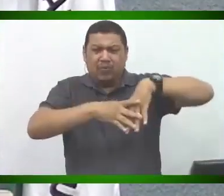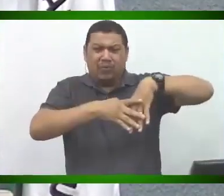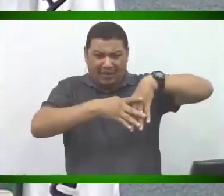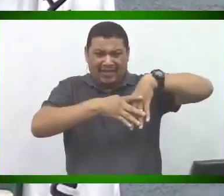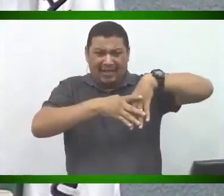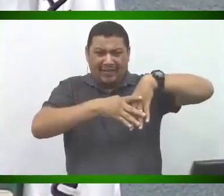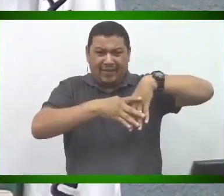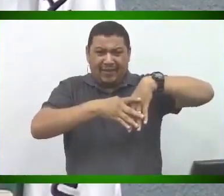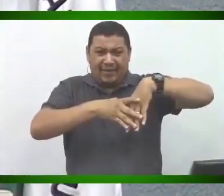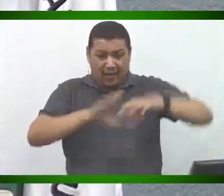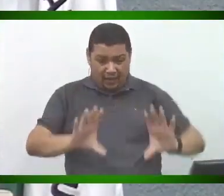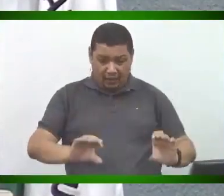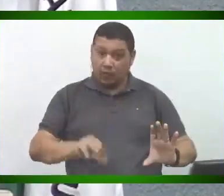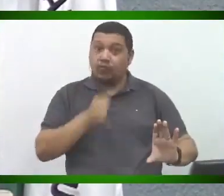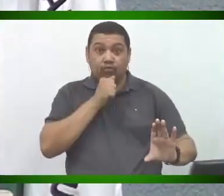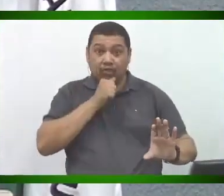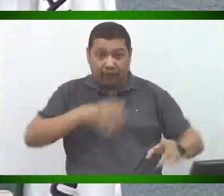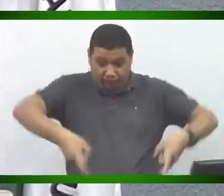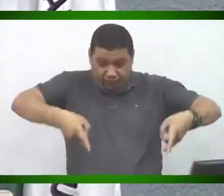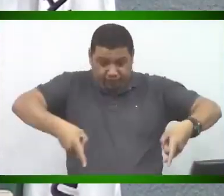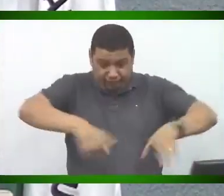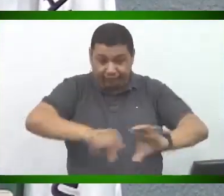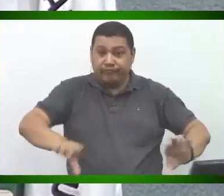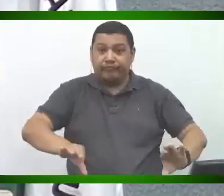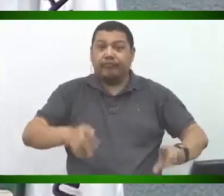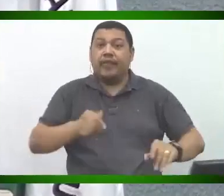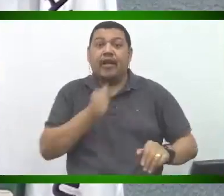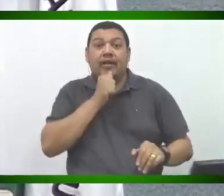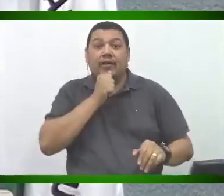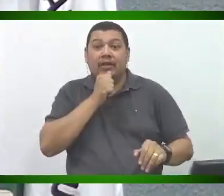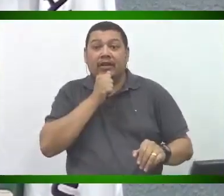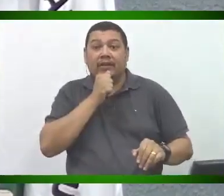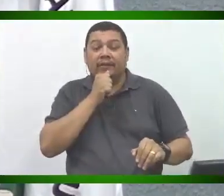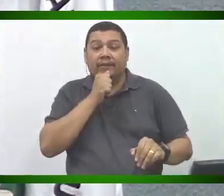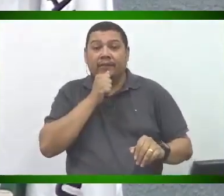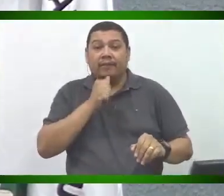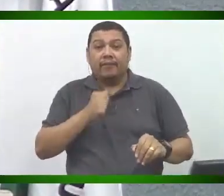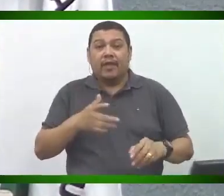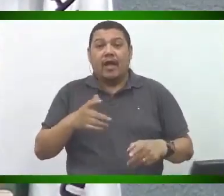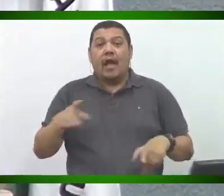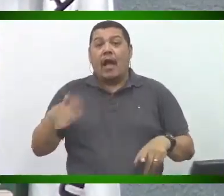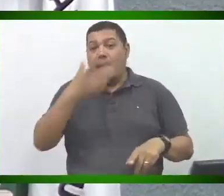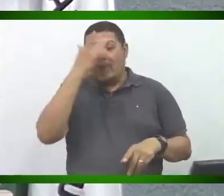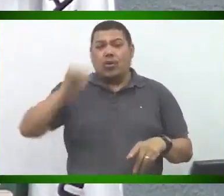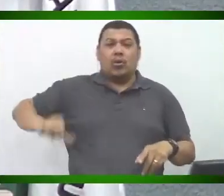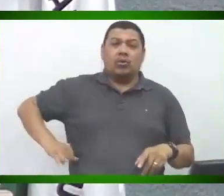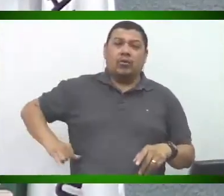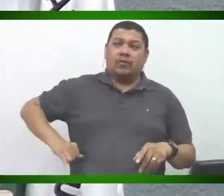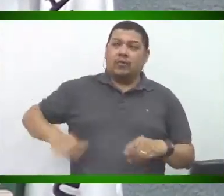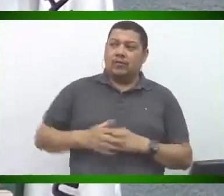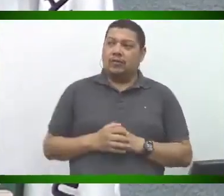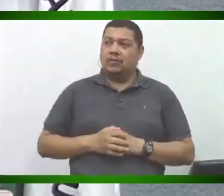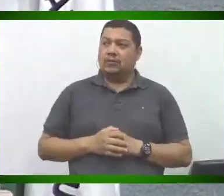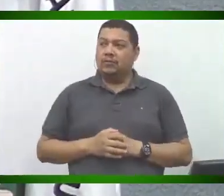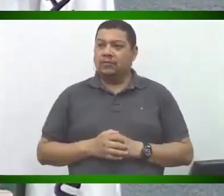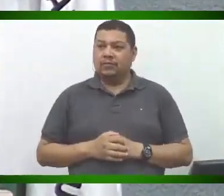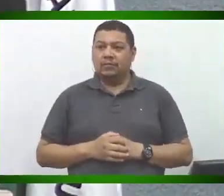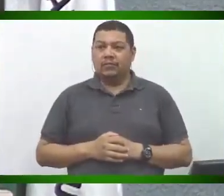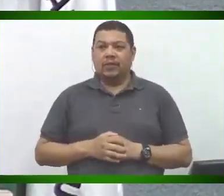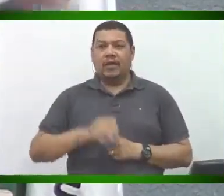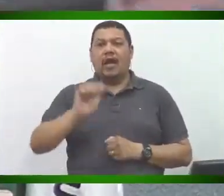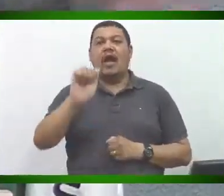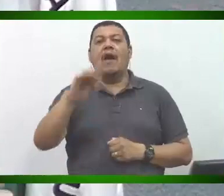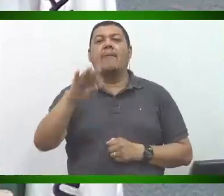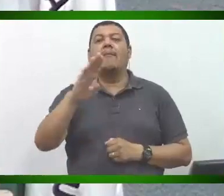a pessoa tem aquelas grelhas na cama, e as costas tudo marcado, uma pessoa que sofreu, e não me venha falar que é questão ambulatorial,